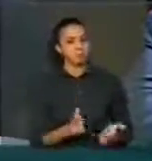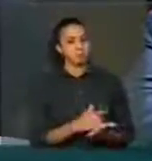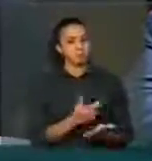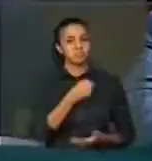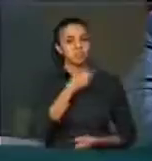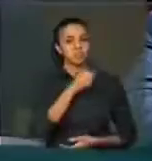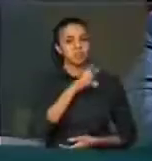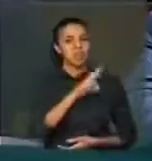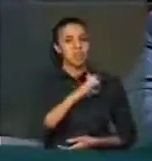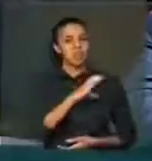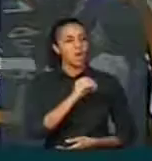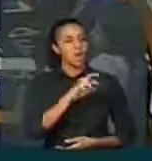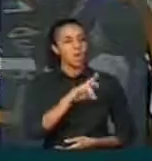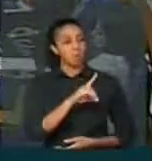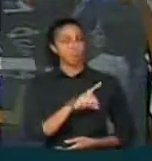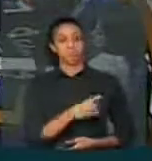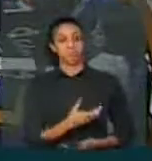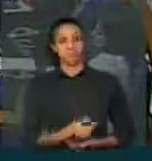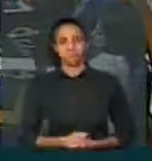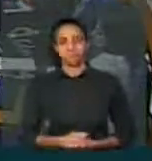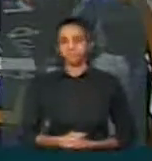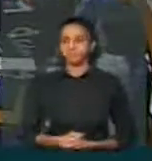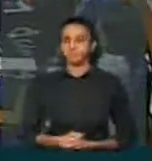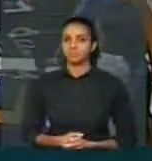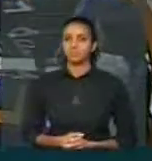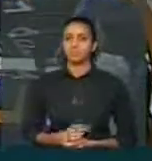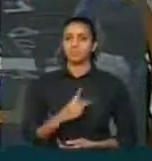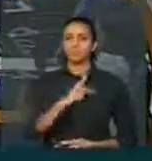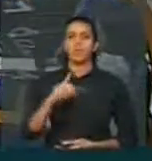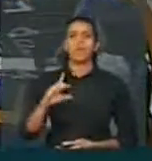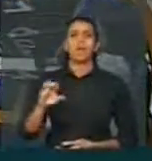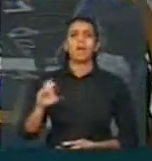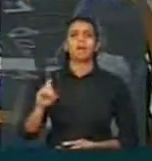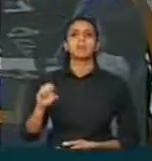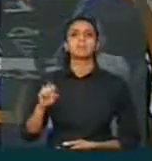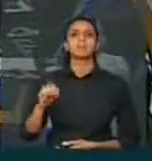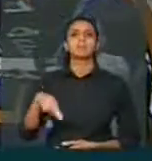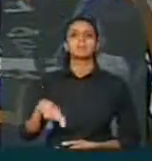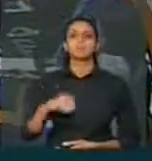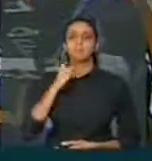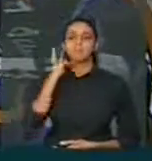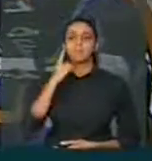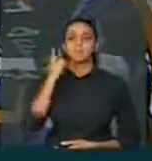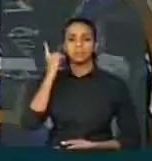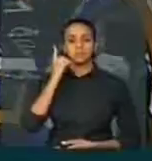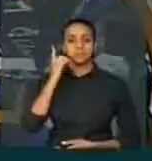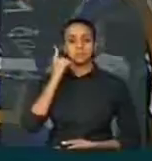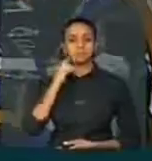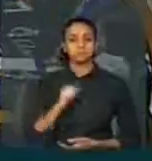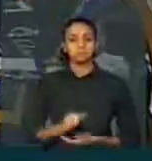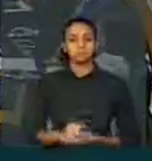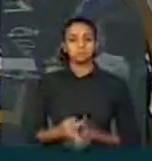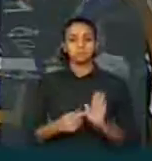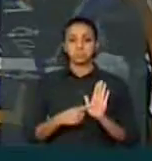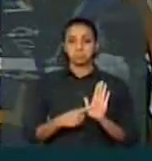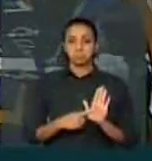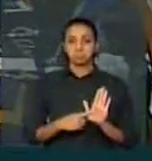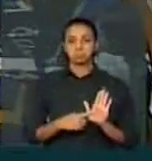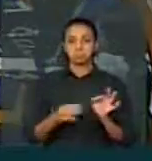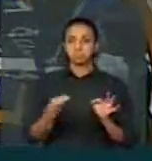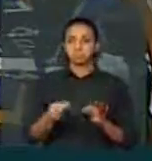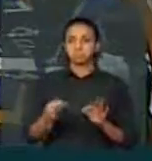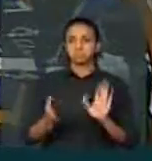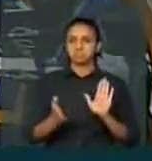Presidente. Paulo Voleto. Presidente Edson, o deputado Arnaldo Faria de Sá ilustra muito bem o que é uma peça